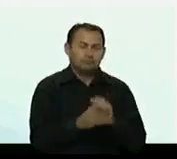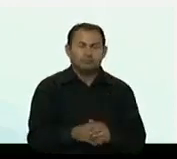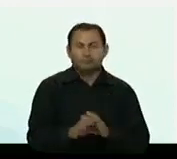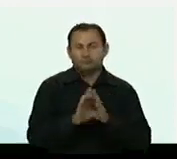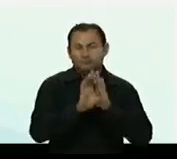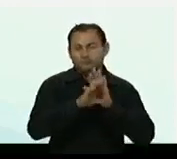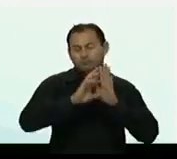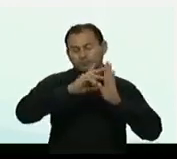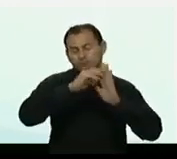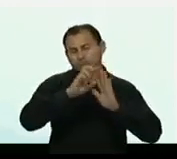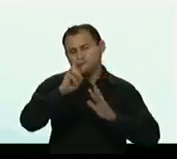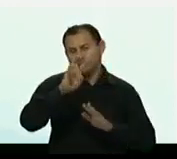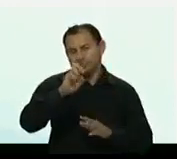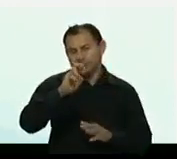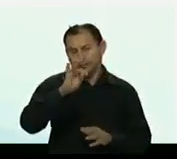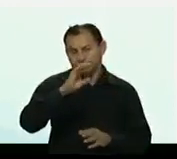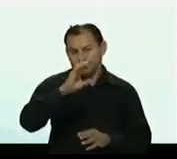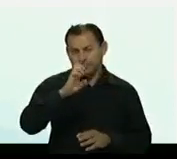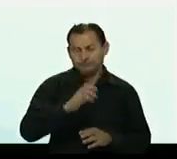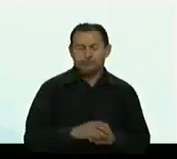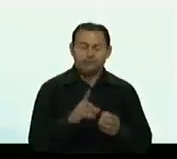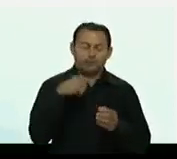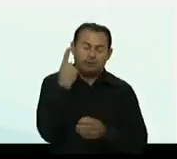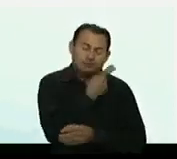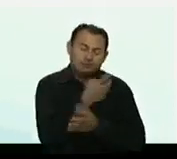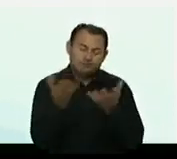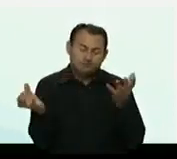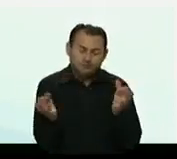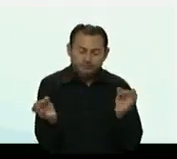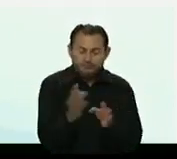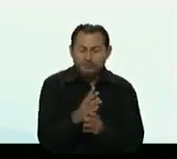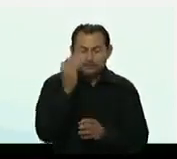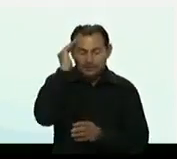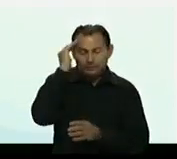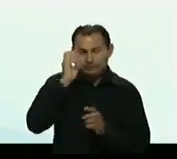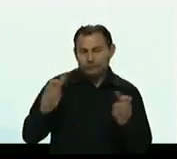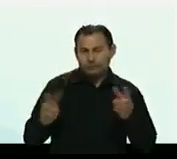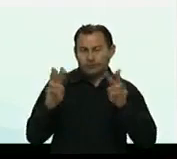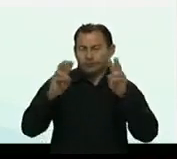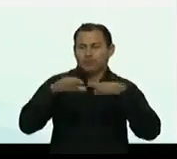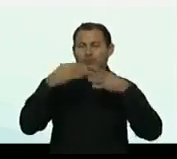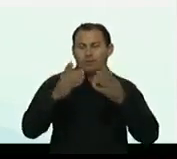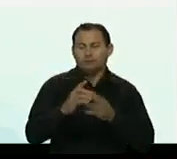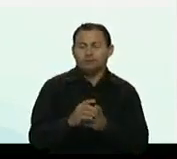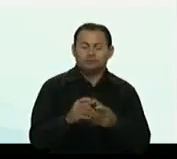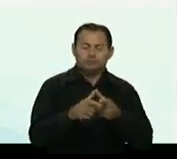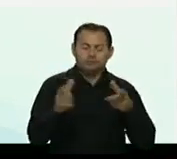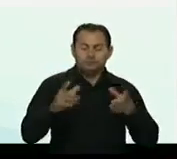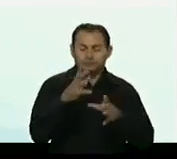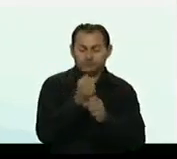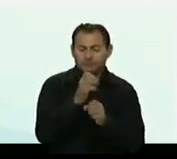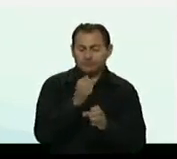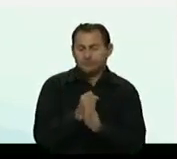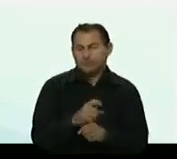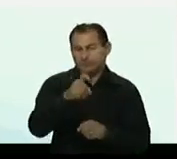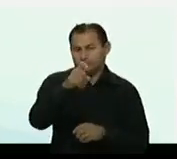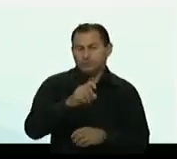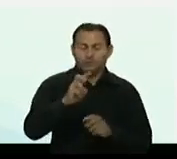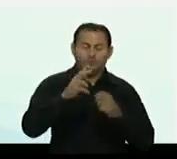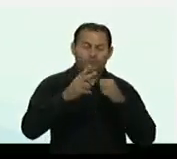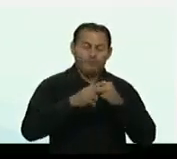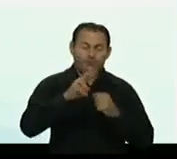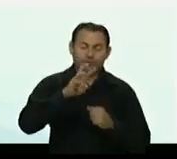de vértice. Como nós queremos determinar o valor, qual é a dimensão, temos que calcular o x